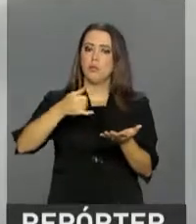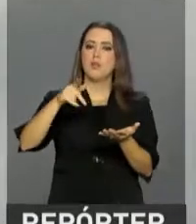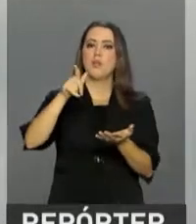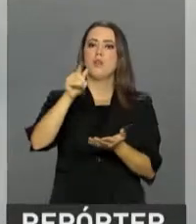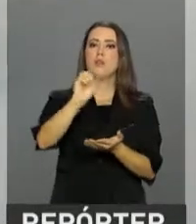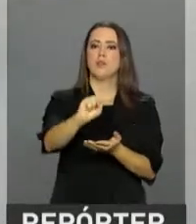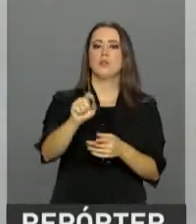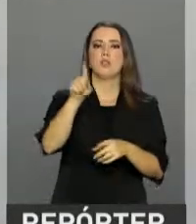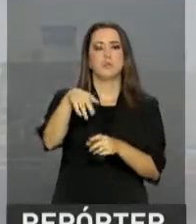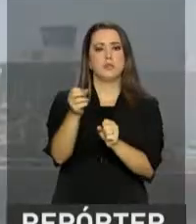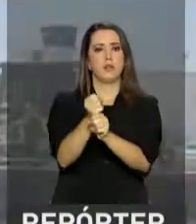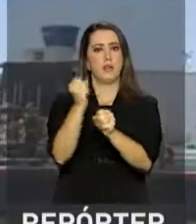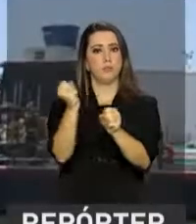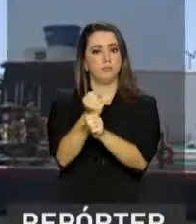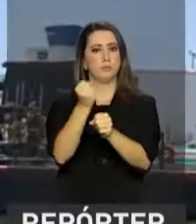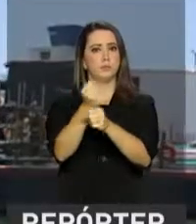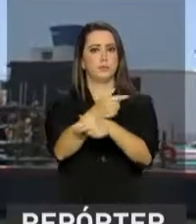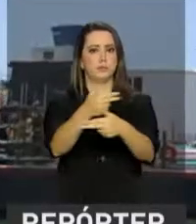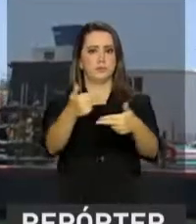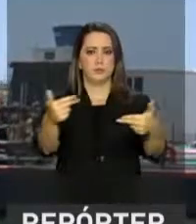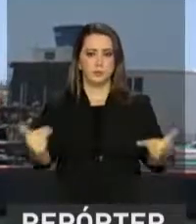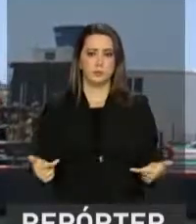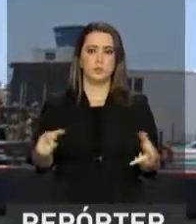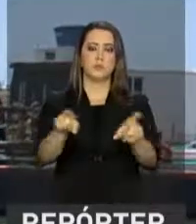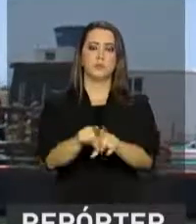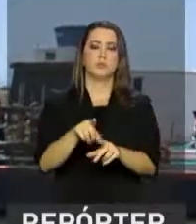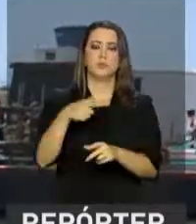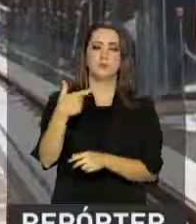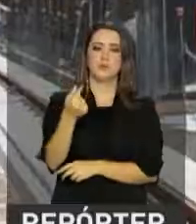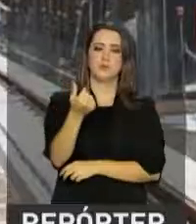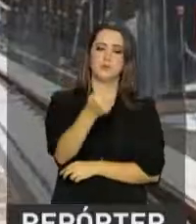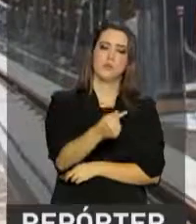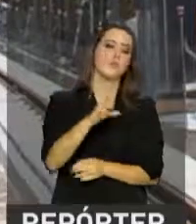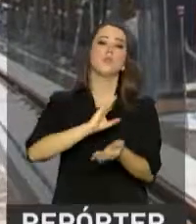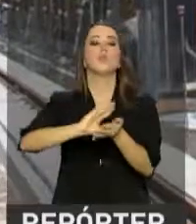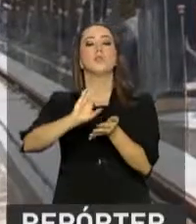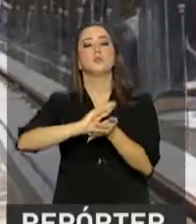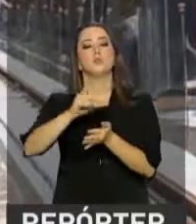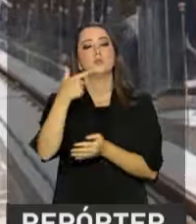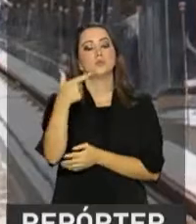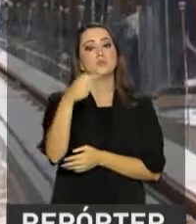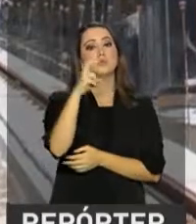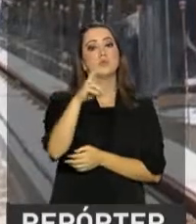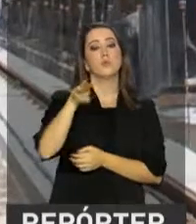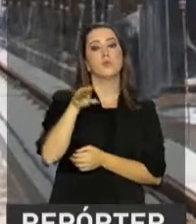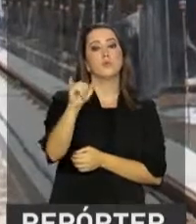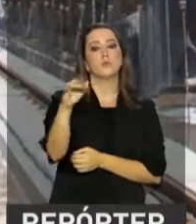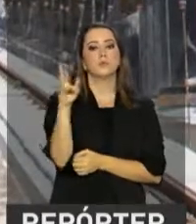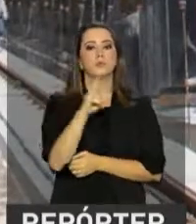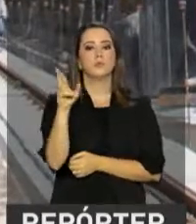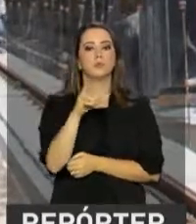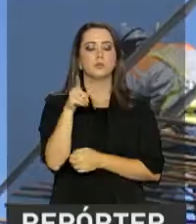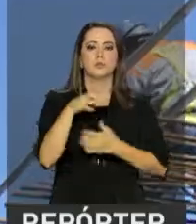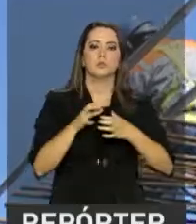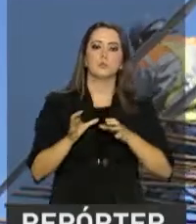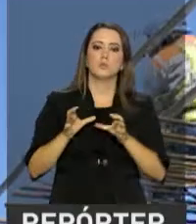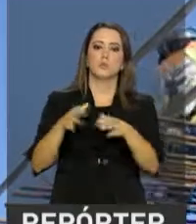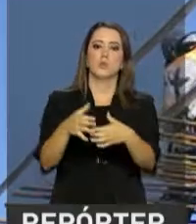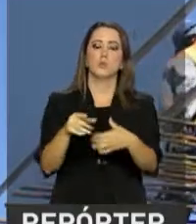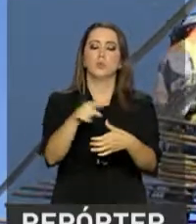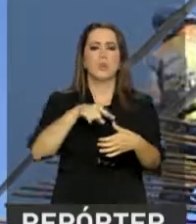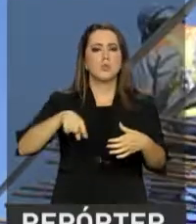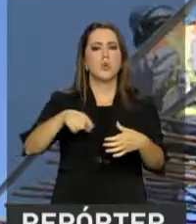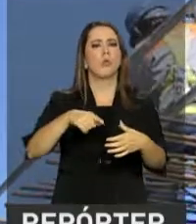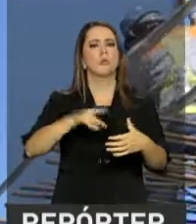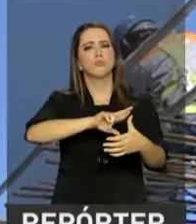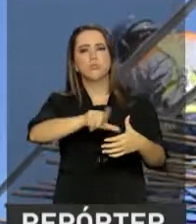chamada infraestrutura. Em 2017, o governo federal investiu 25 bilhões de reais na área, segundo o